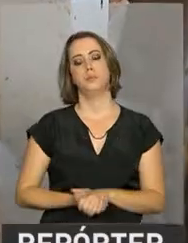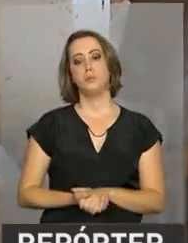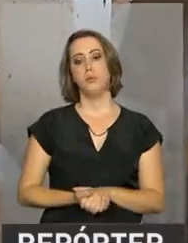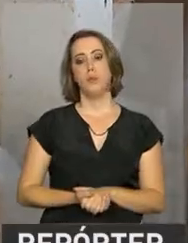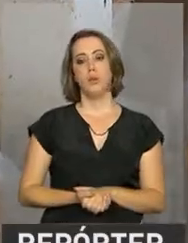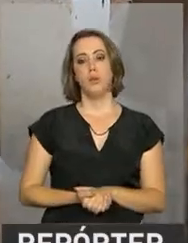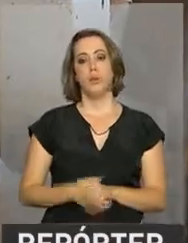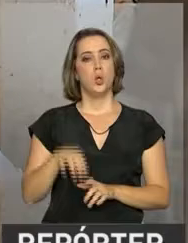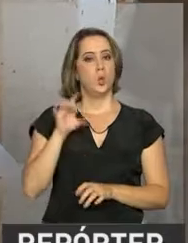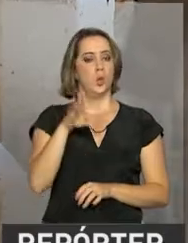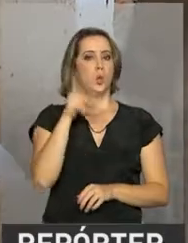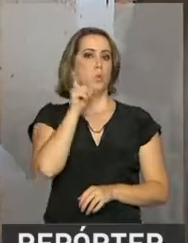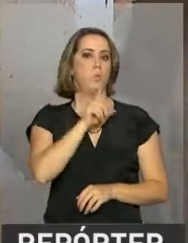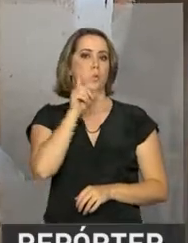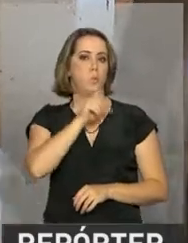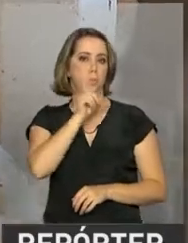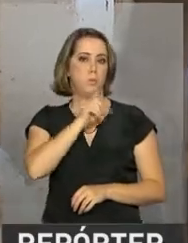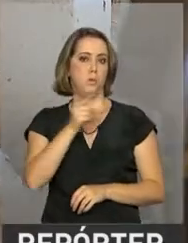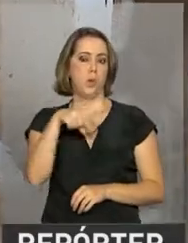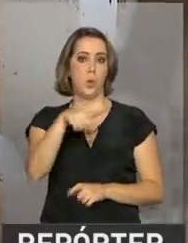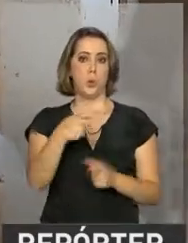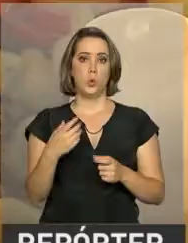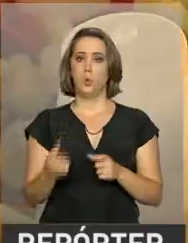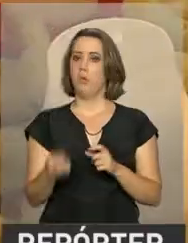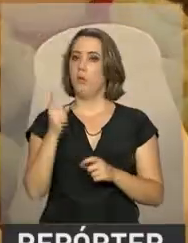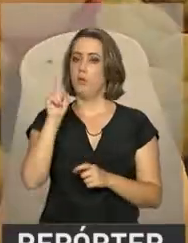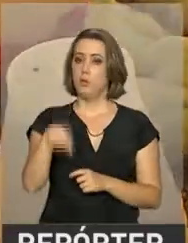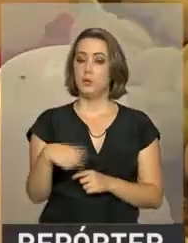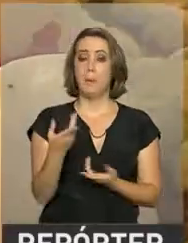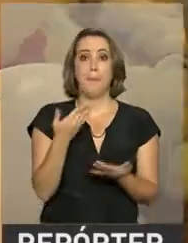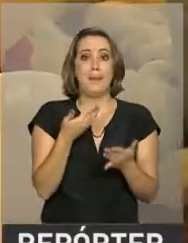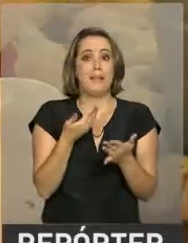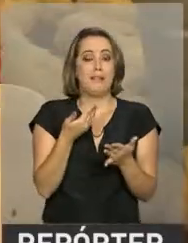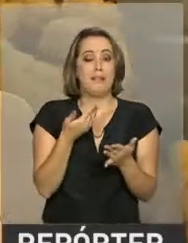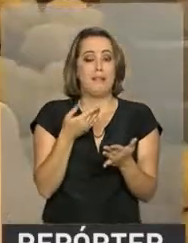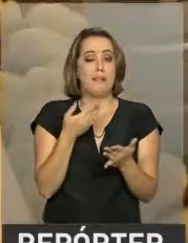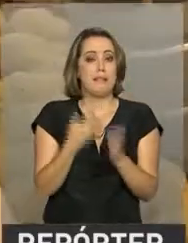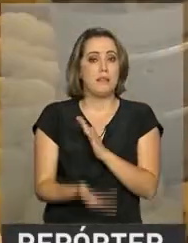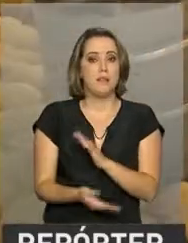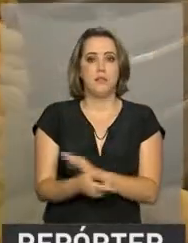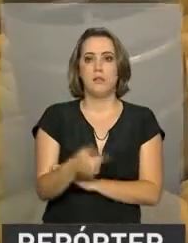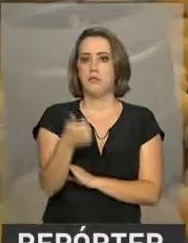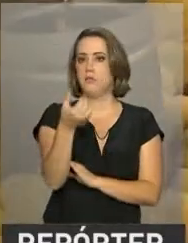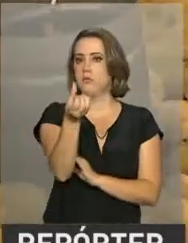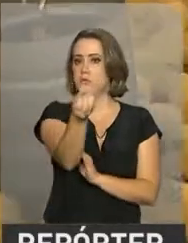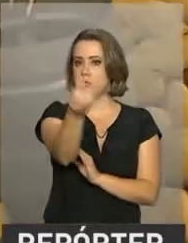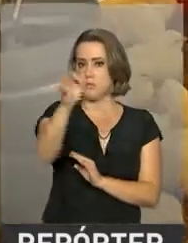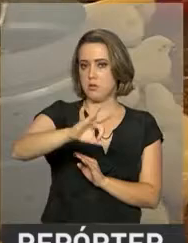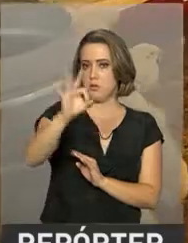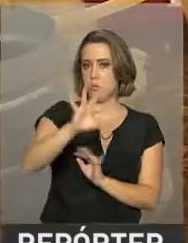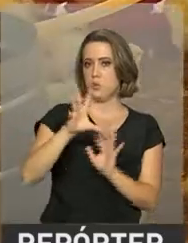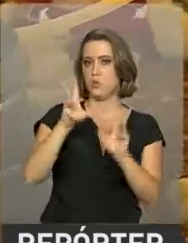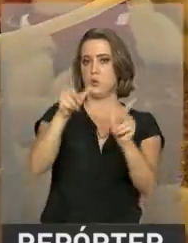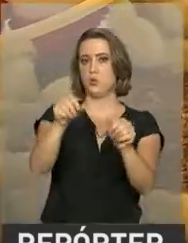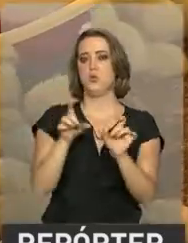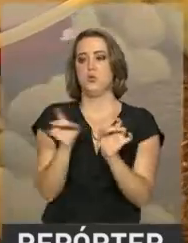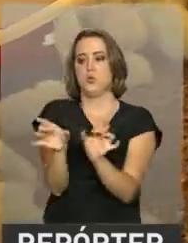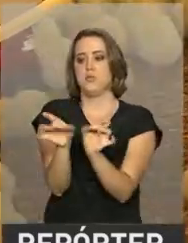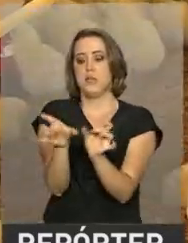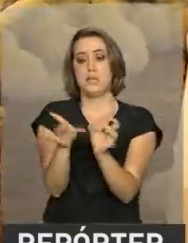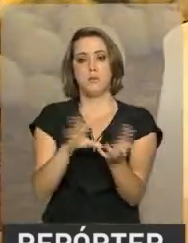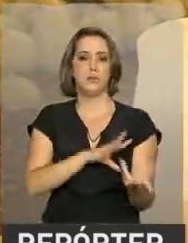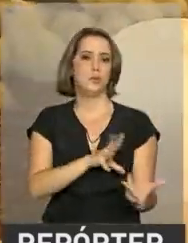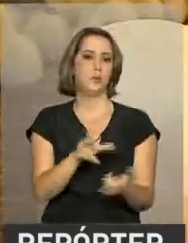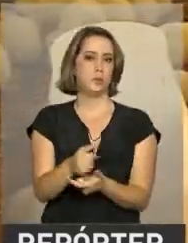só os estados unidos donos da maior avicultura do mundo perderam nos últimos anos 16% das exportações por causa de